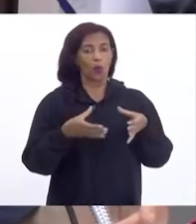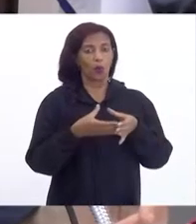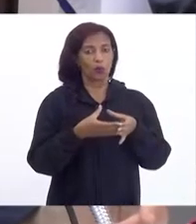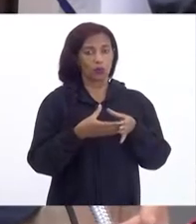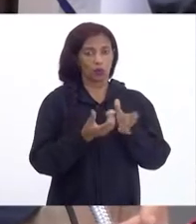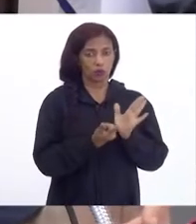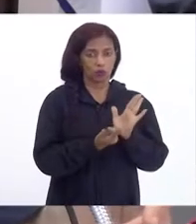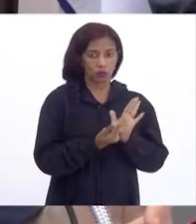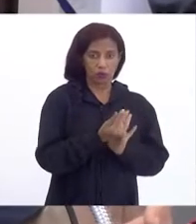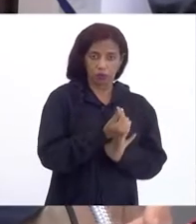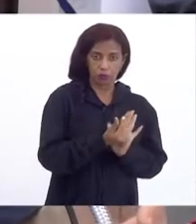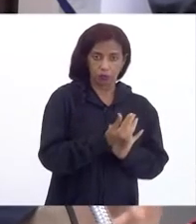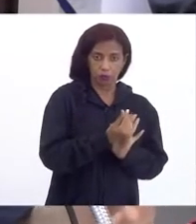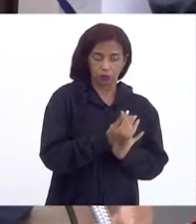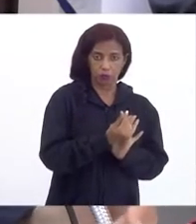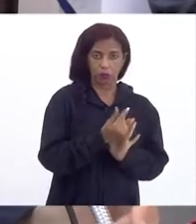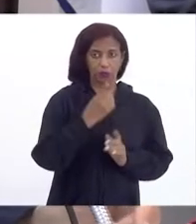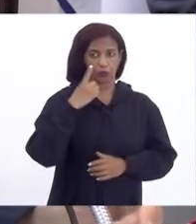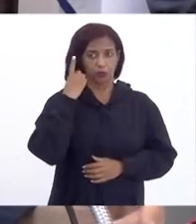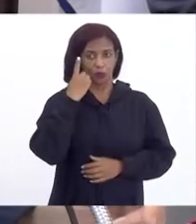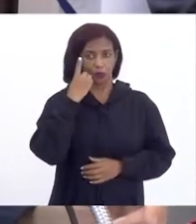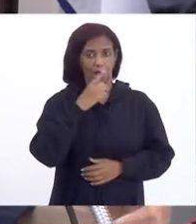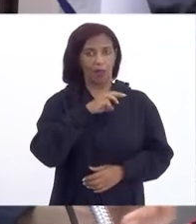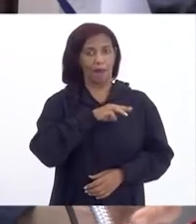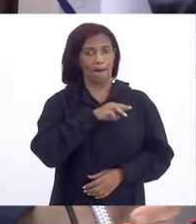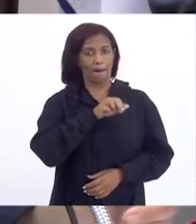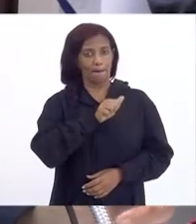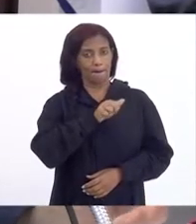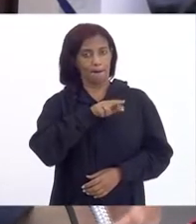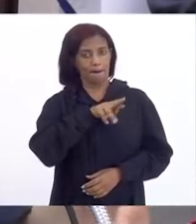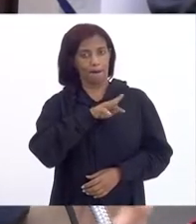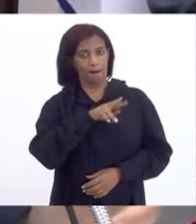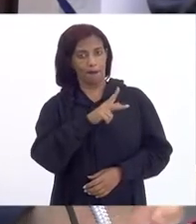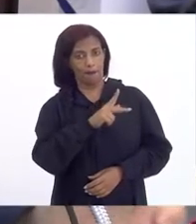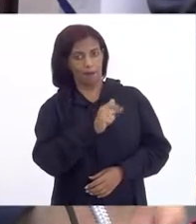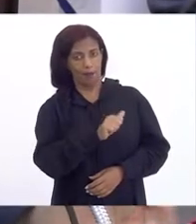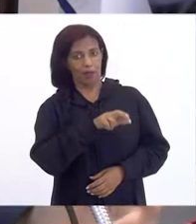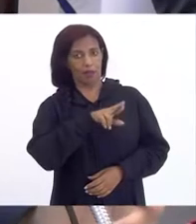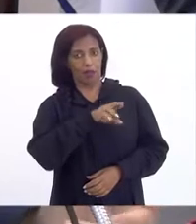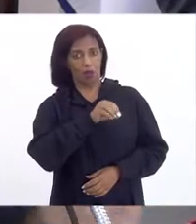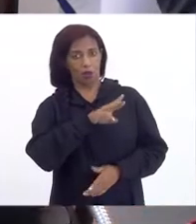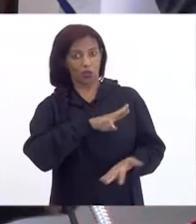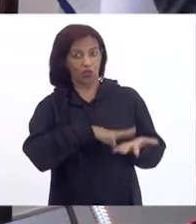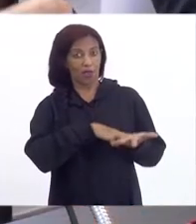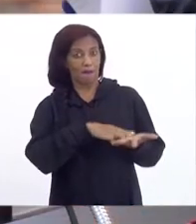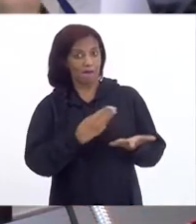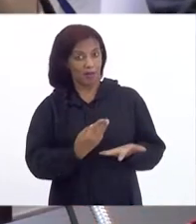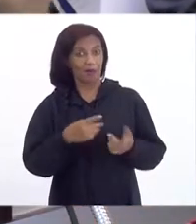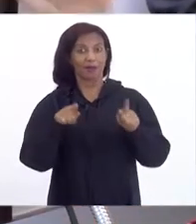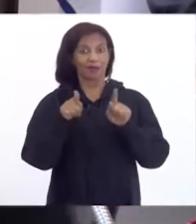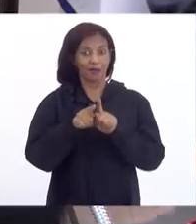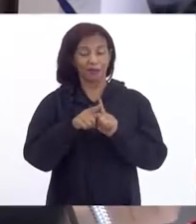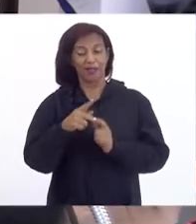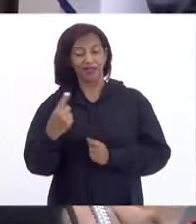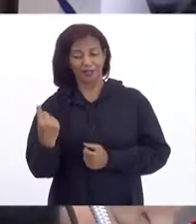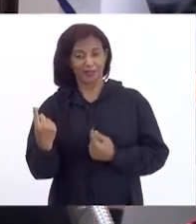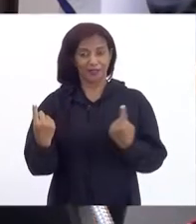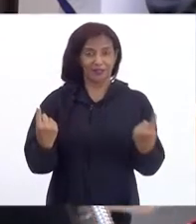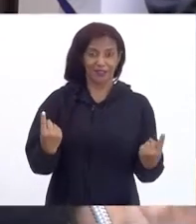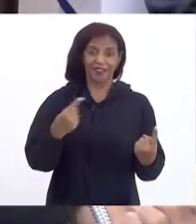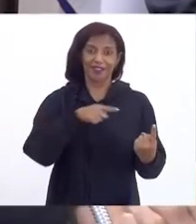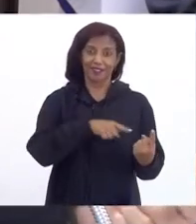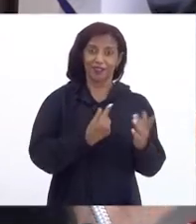Tributação, a deputada Marta Rocha, que é membro das duas comissões, tanto